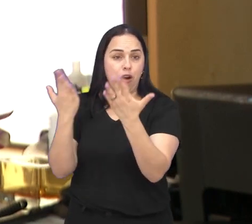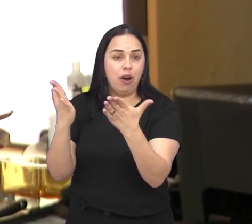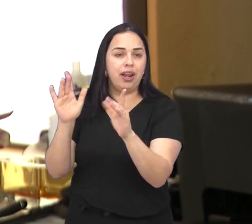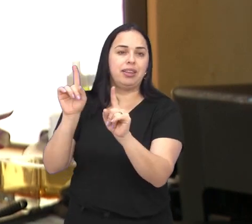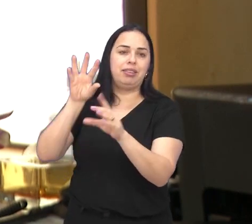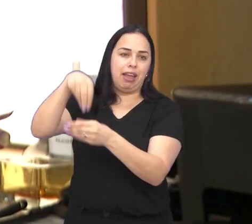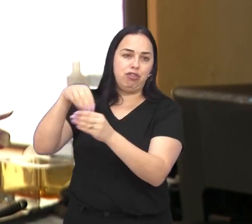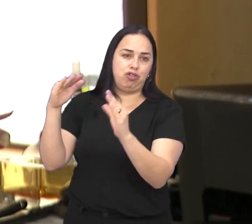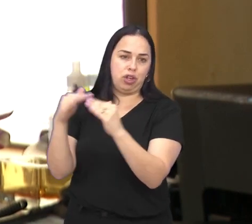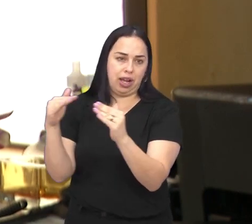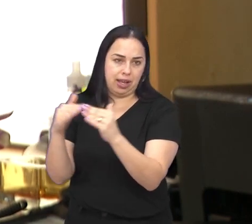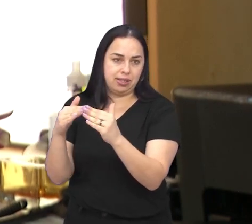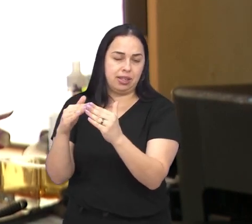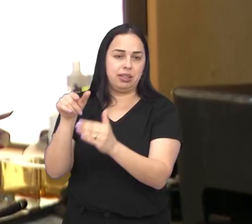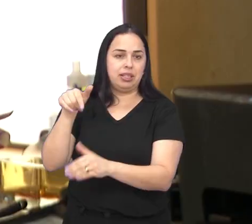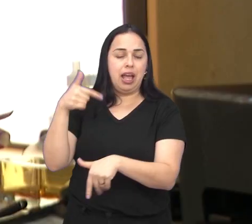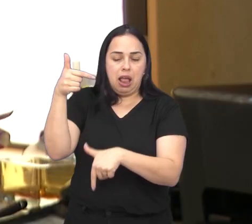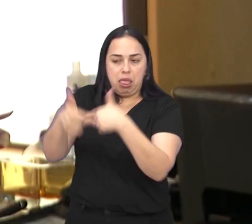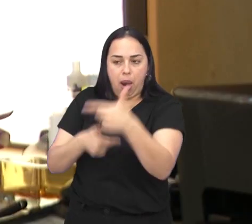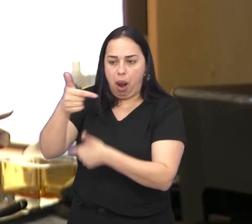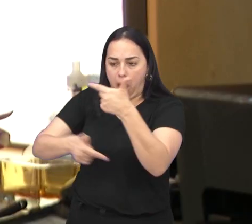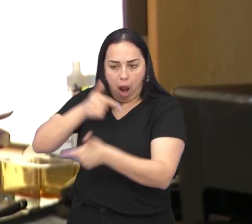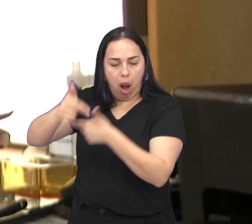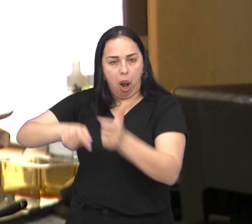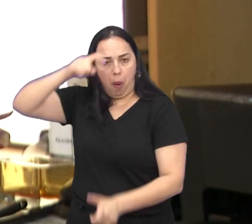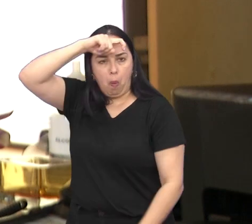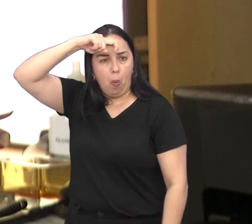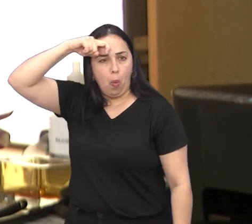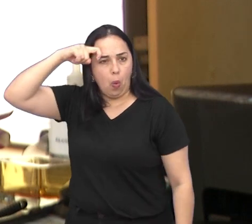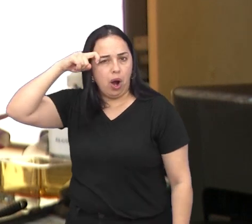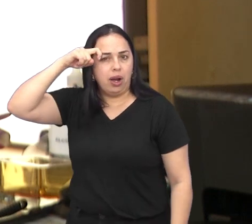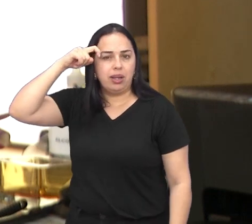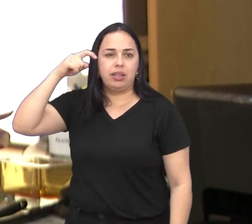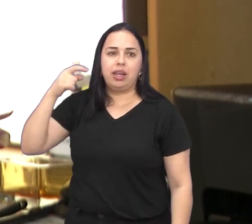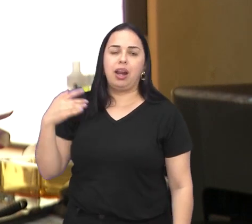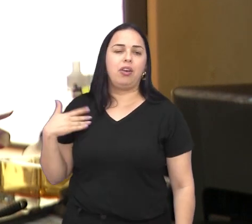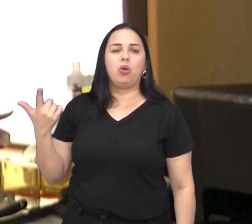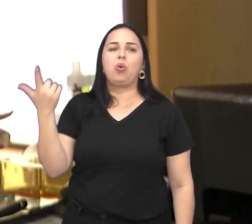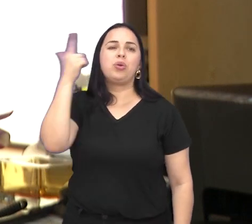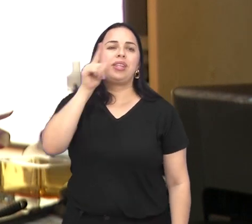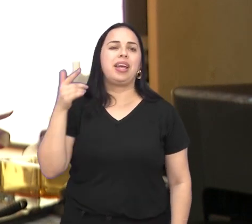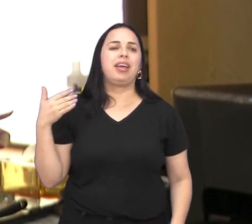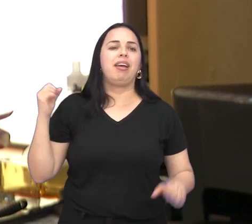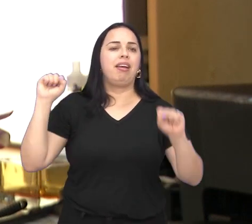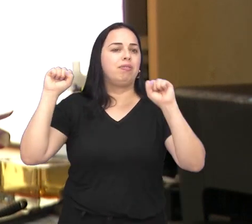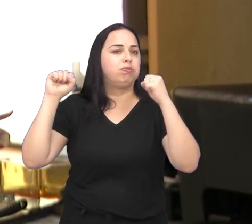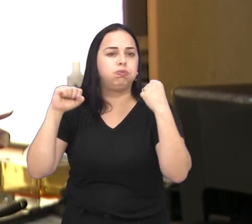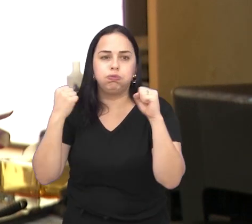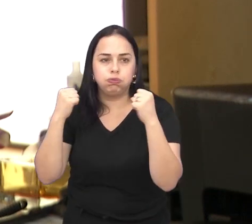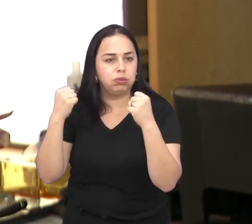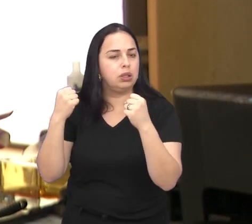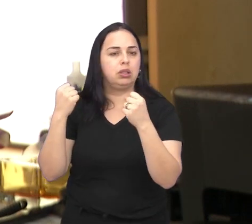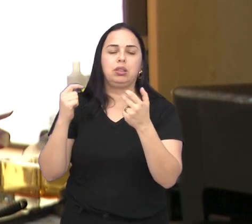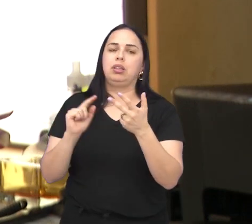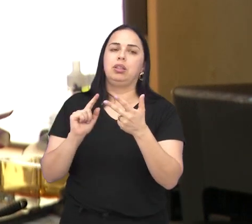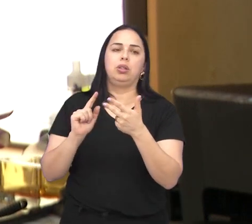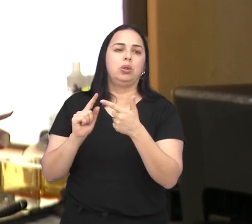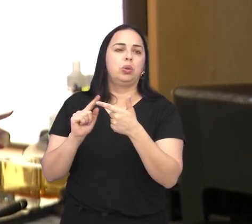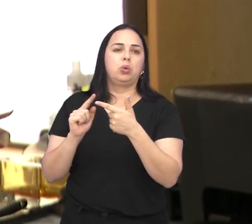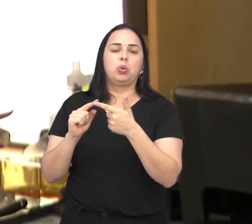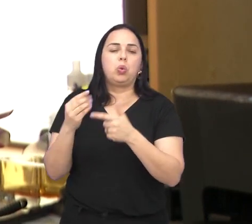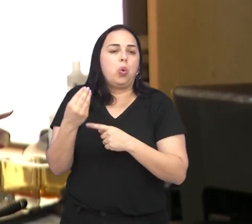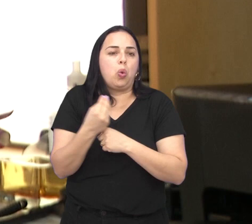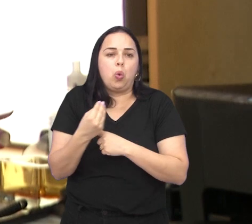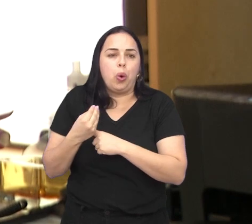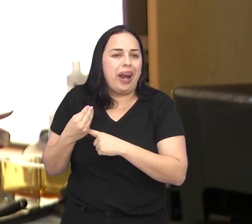jornada, o trabalho e a casa e os filhos. Como a carga de trabalho dela é muito alta, poucas têm chance de fazer uma atividade